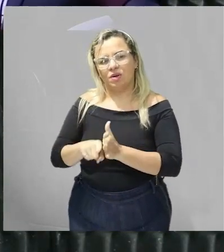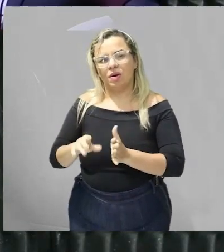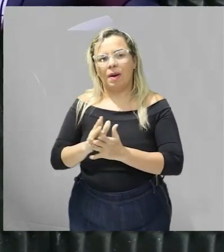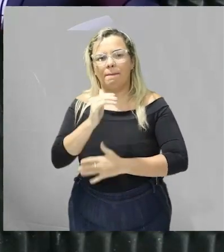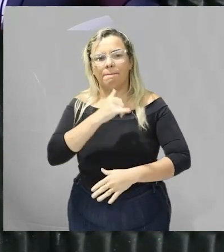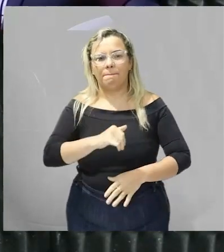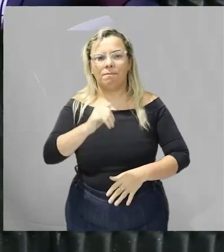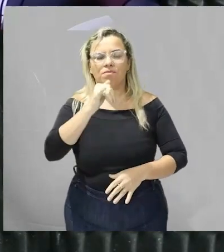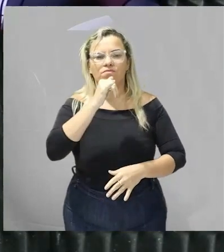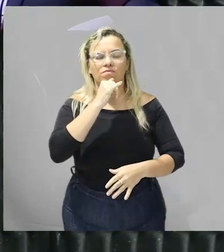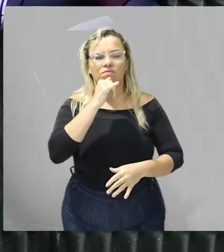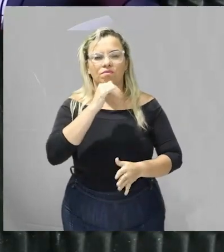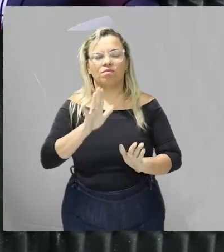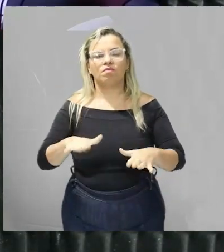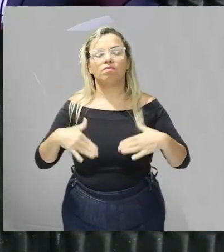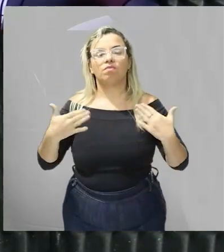exemplo,